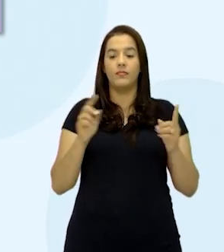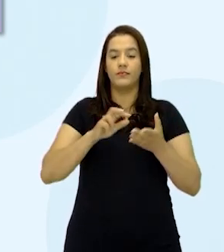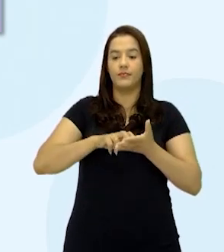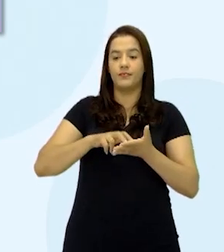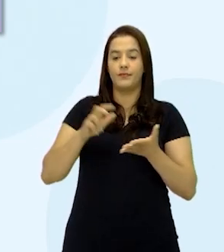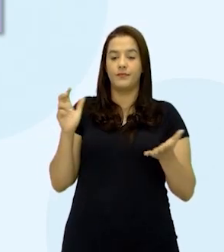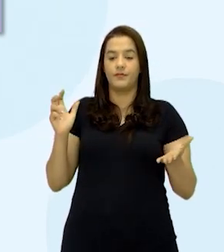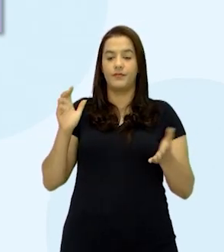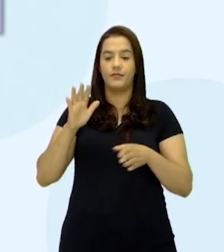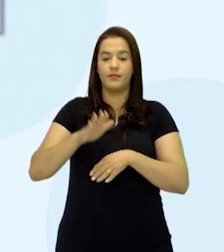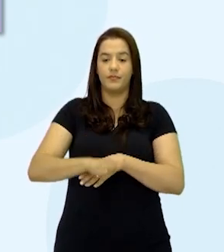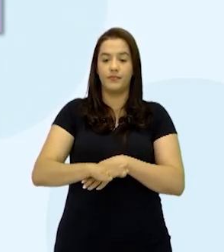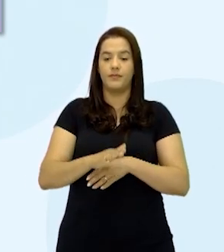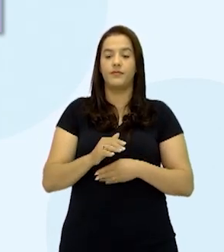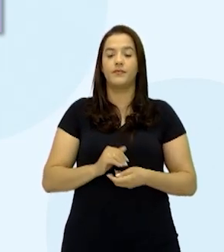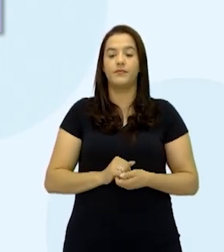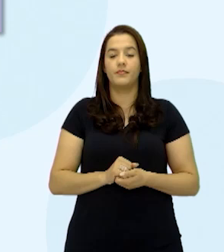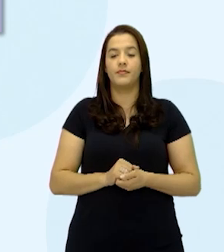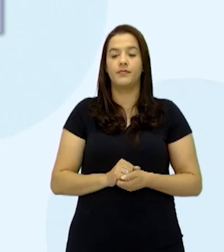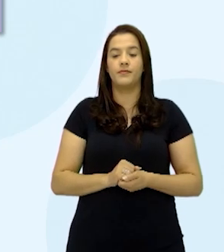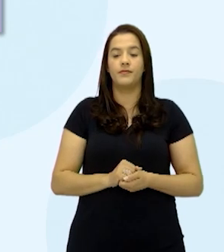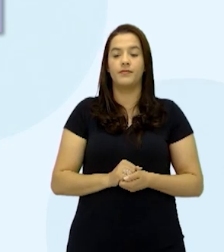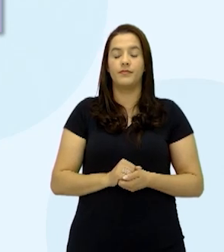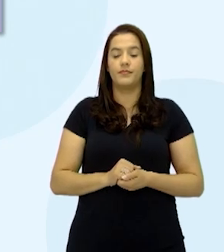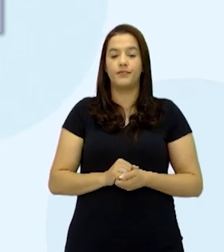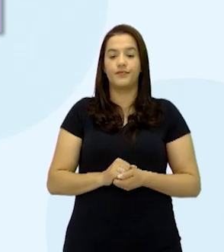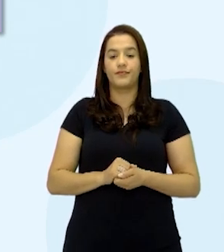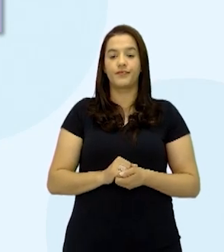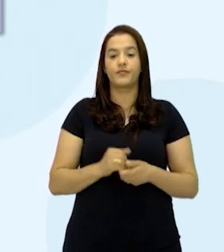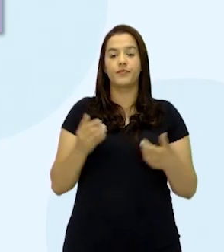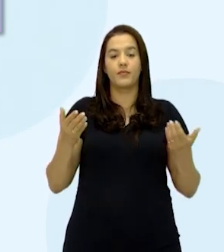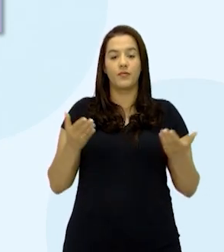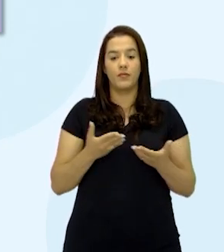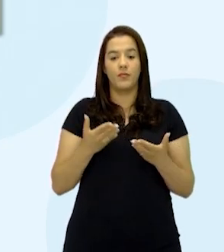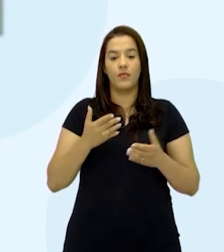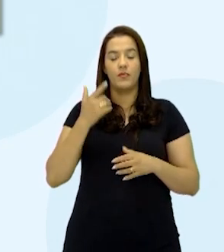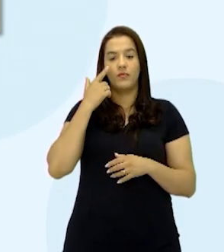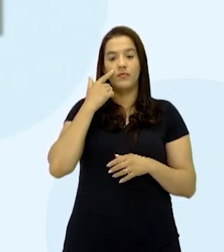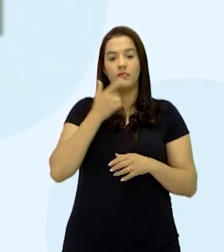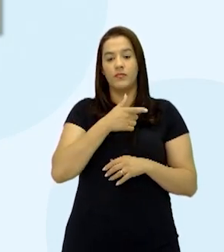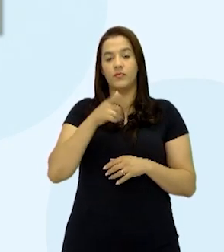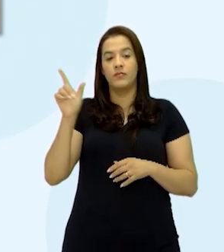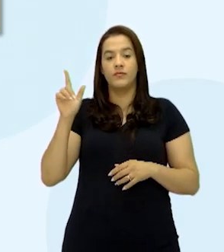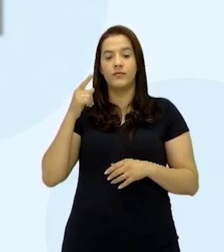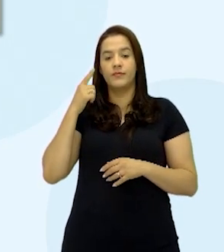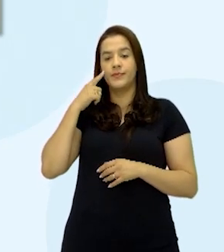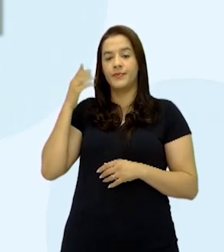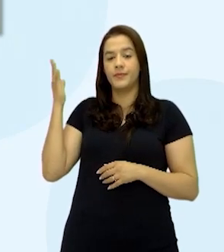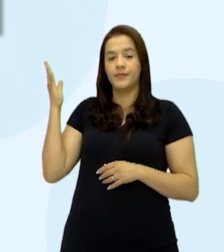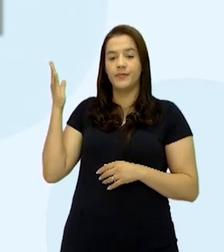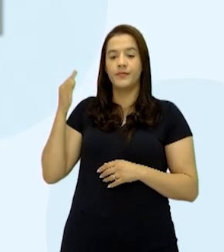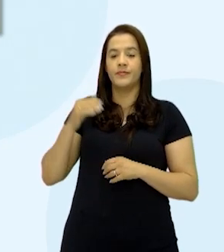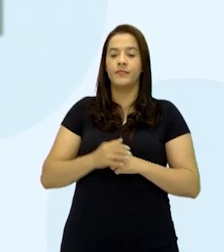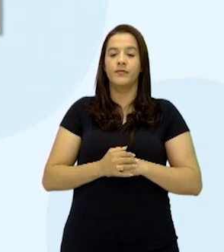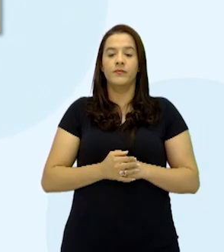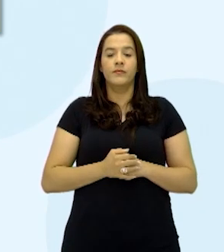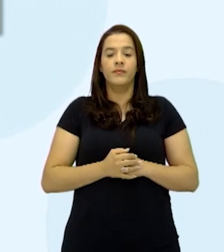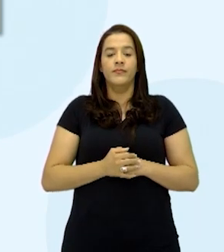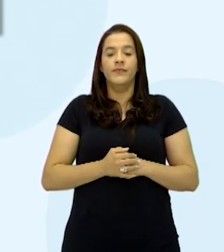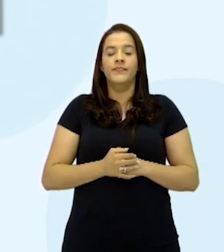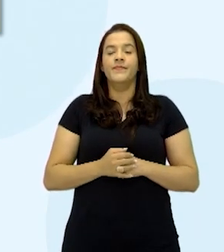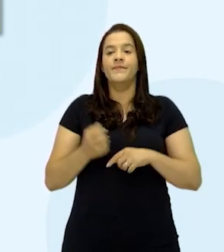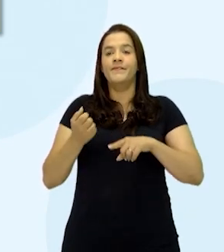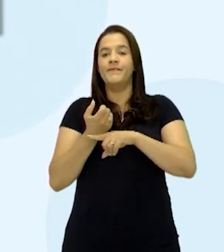manhã e de tarde. Tá certo? Muito bem, vamos lá. Outra perguntinha aí, ó. Qual a fração